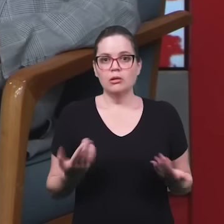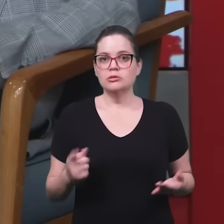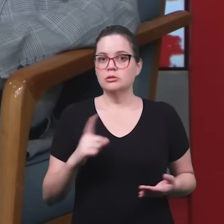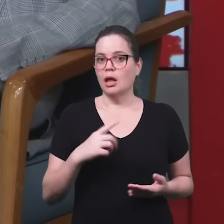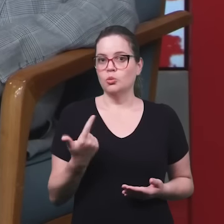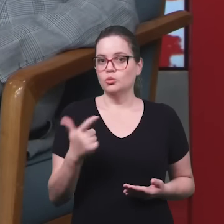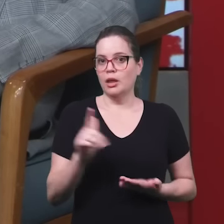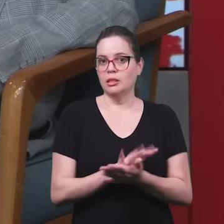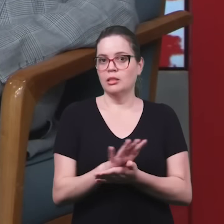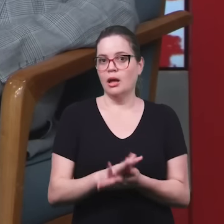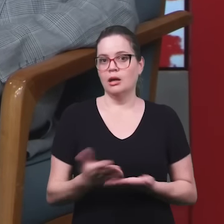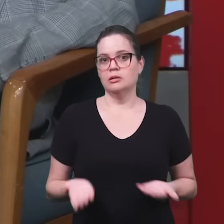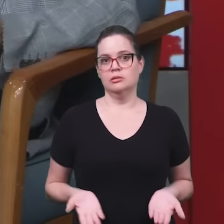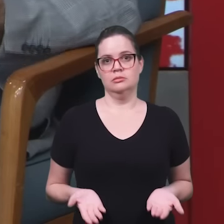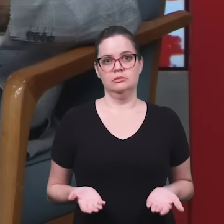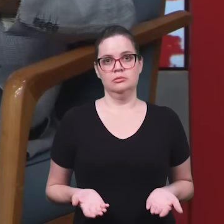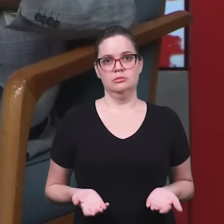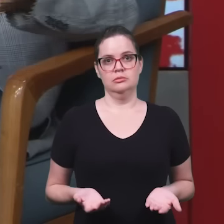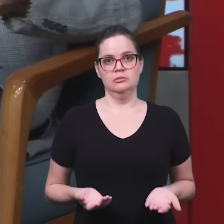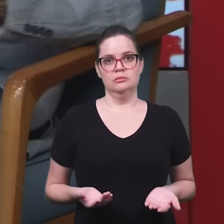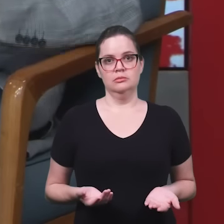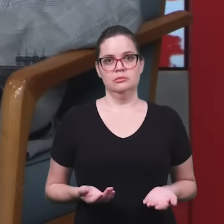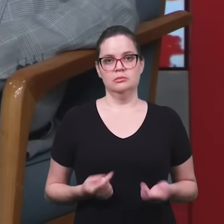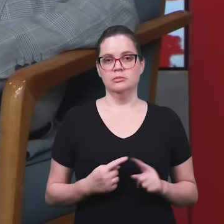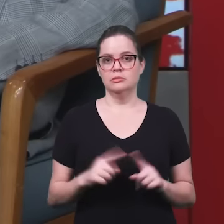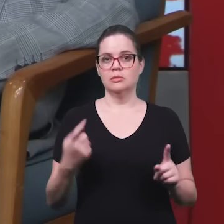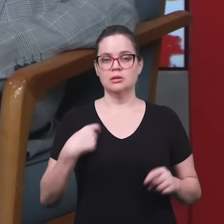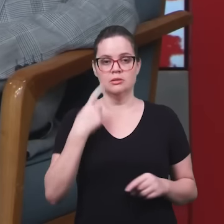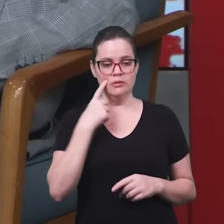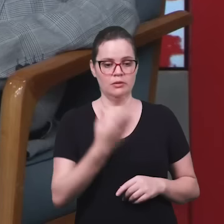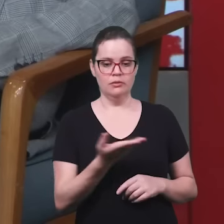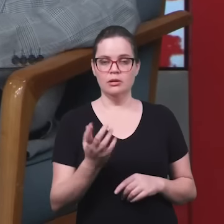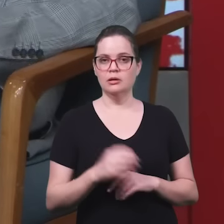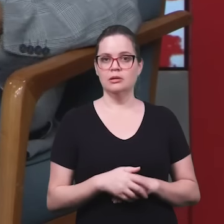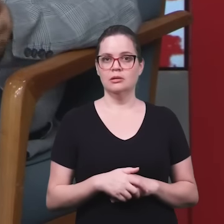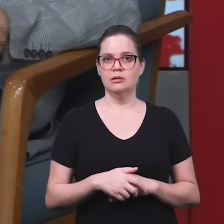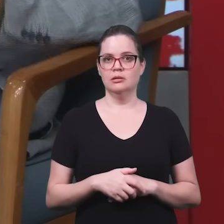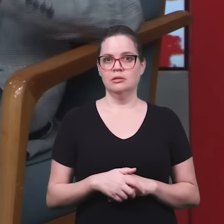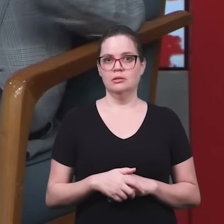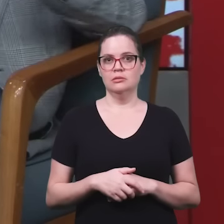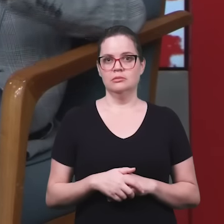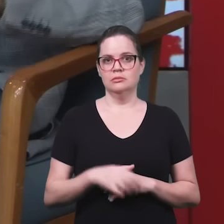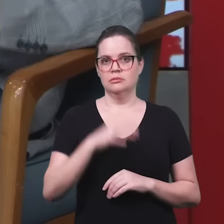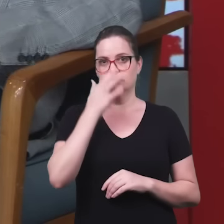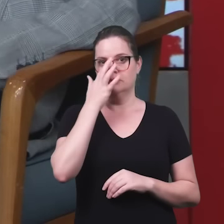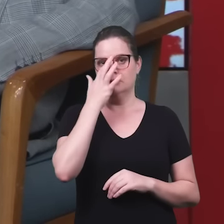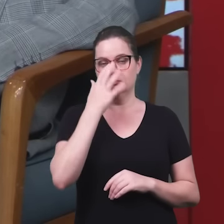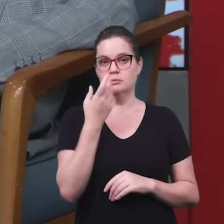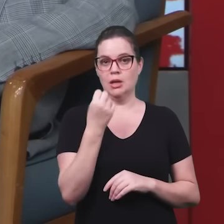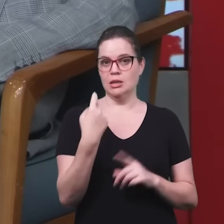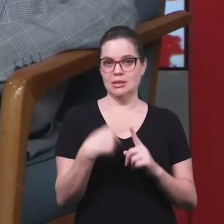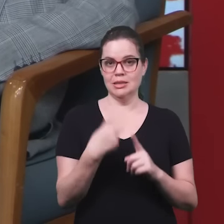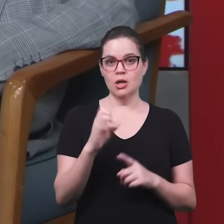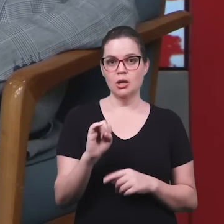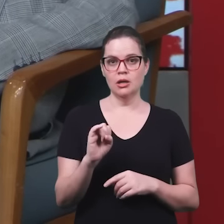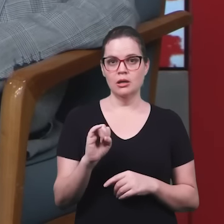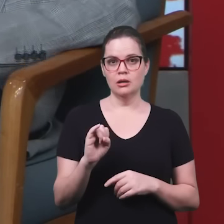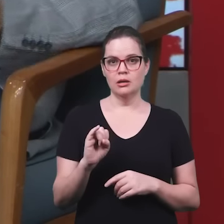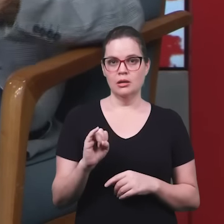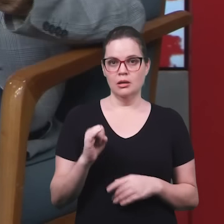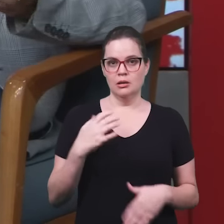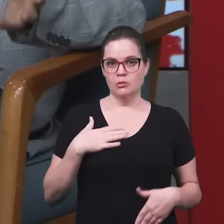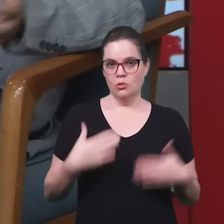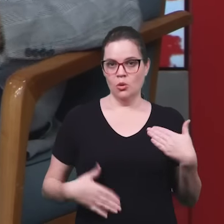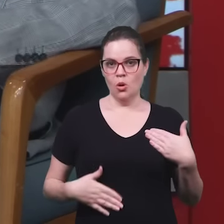tem nada a fazer, mas está lá o corpo morto. Não é? Você pode, o corpo morto, você faz o que você quiser.